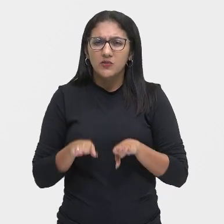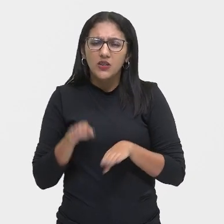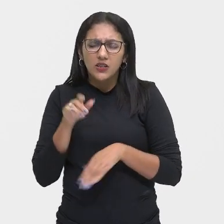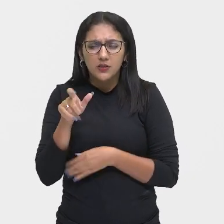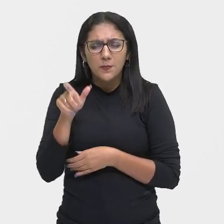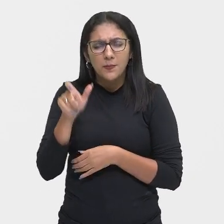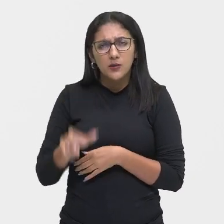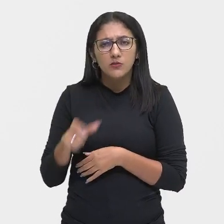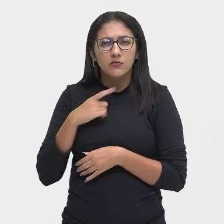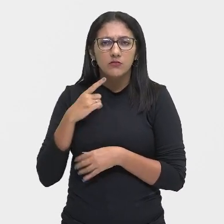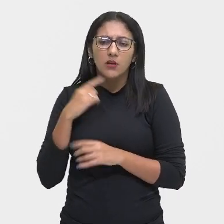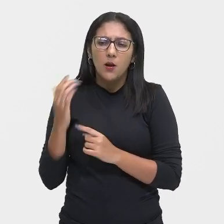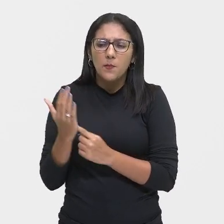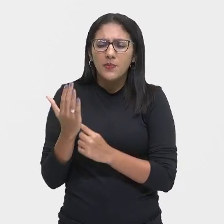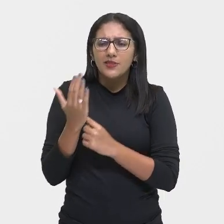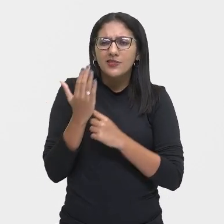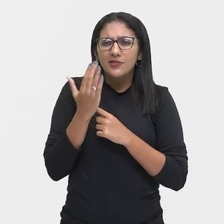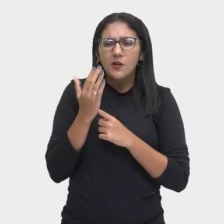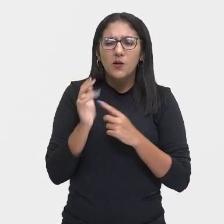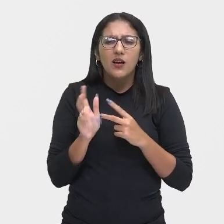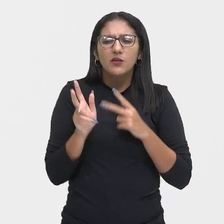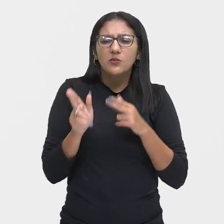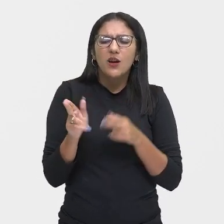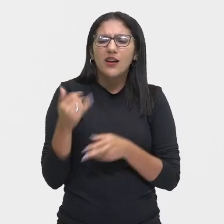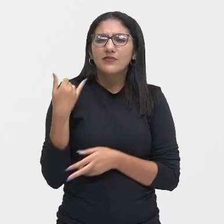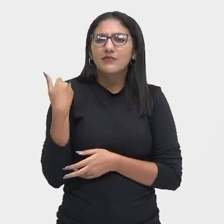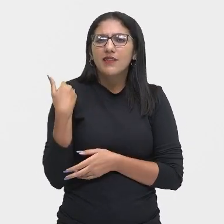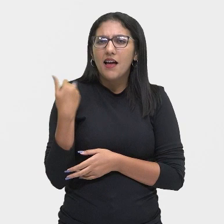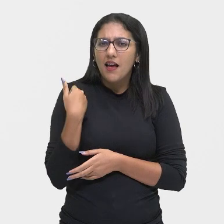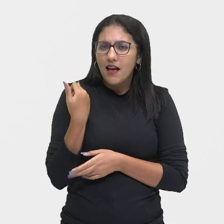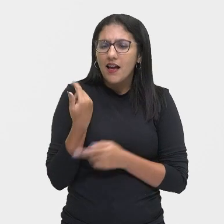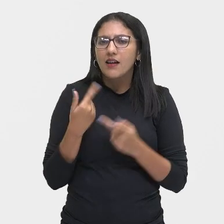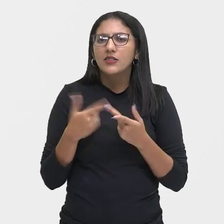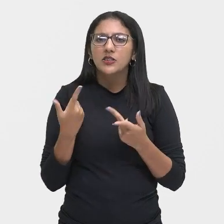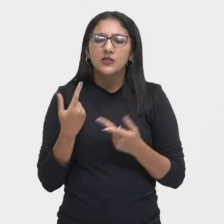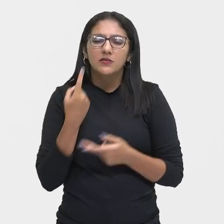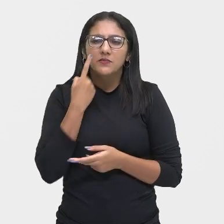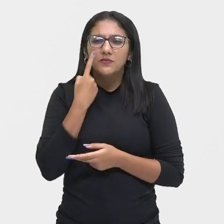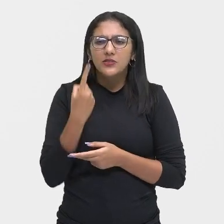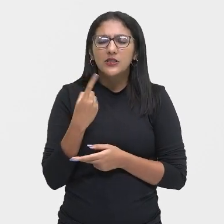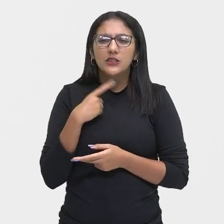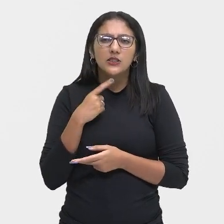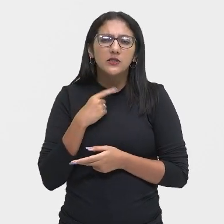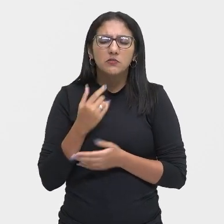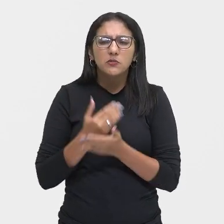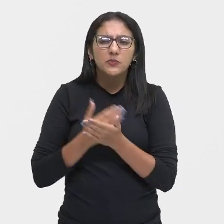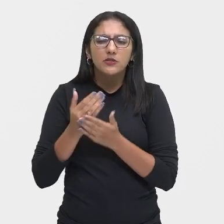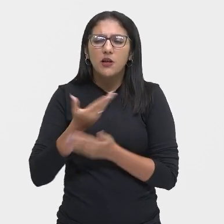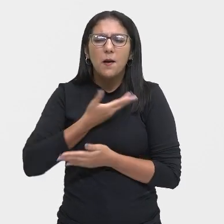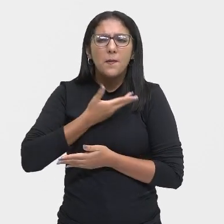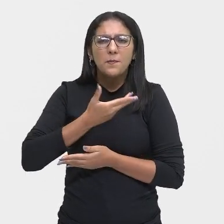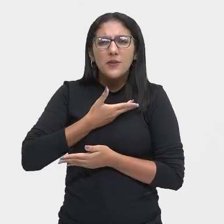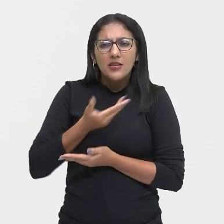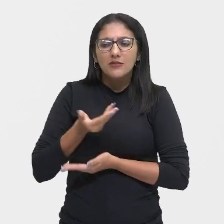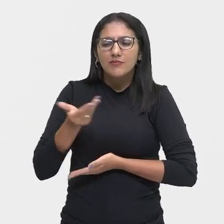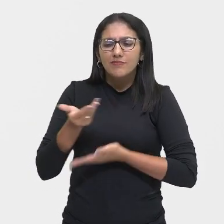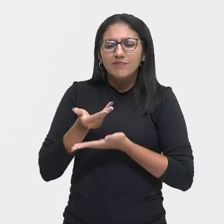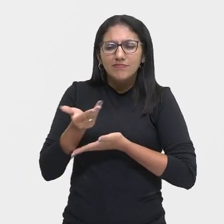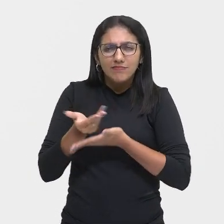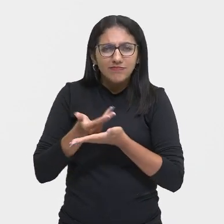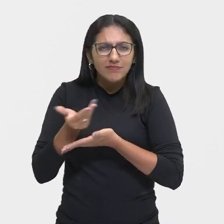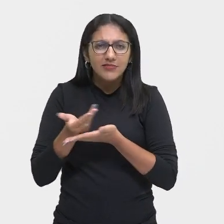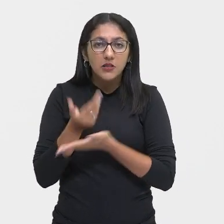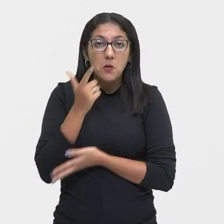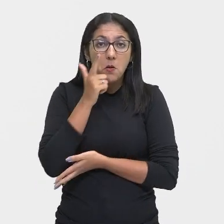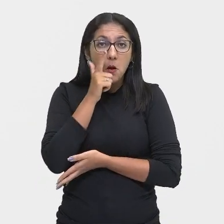se apresenta como alguém da mesma idade, de modo a criar um laço de amizade até